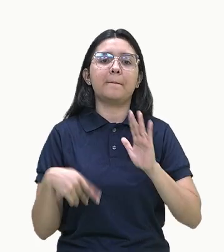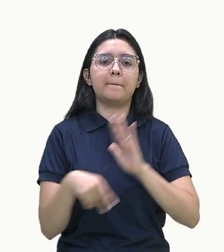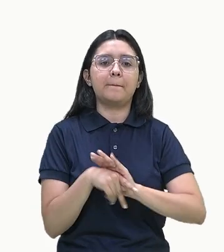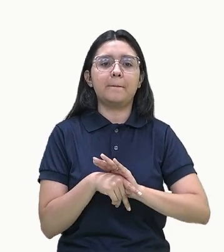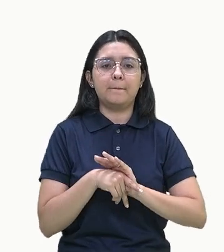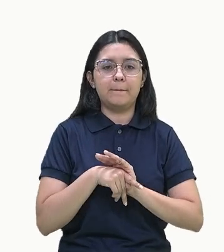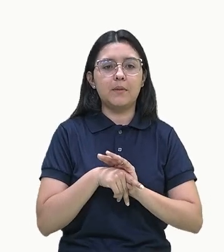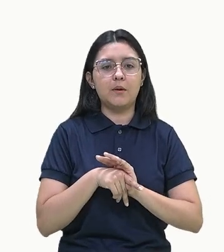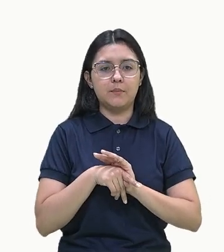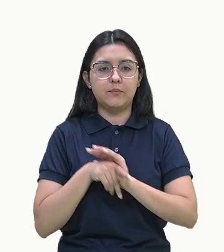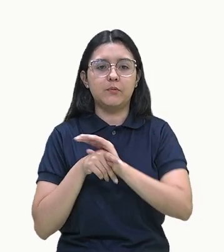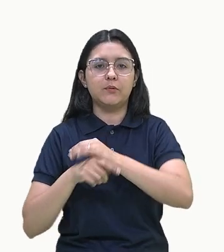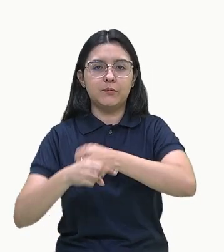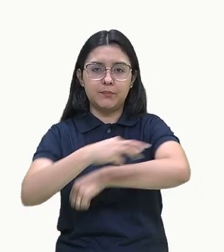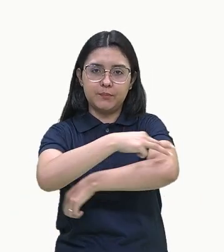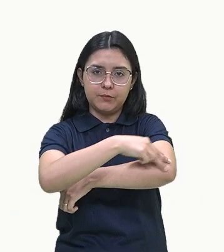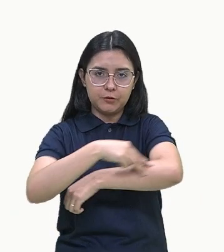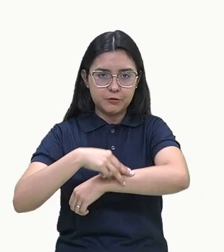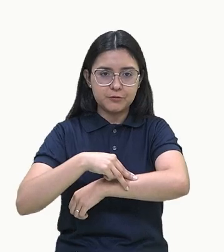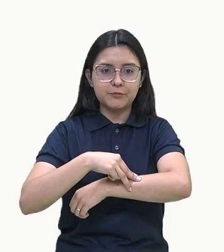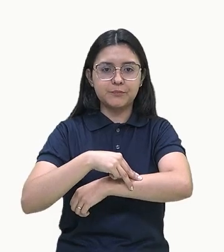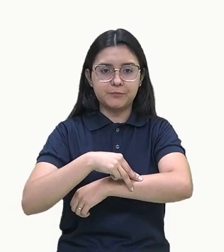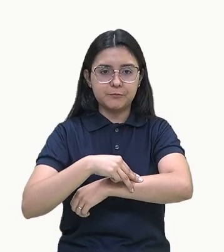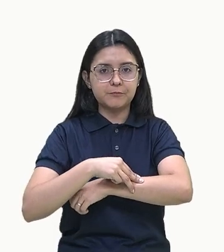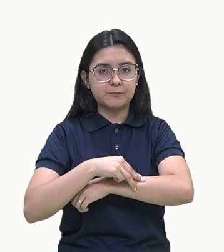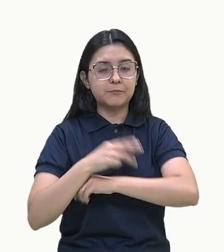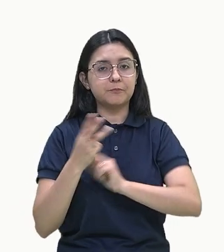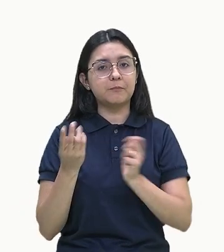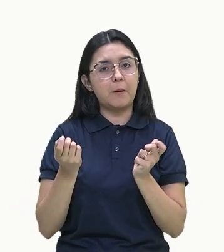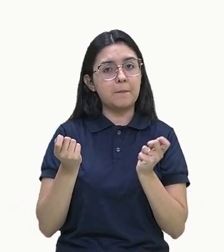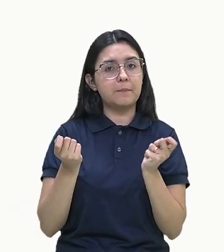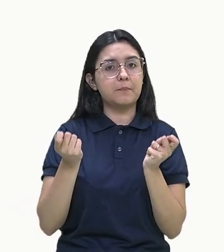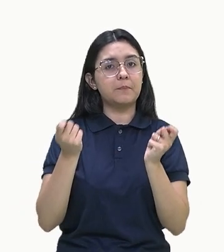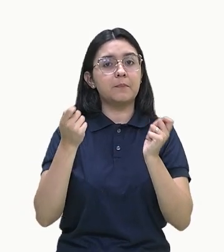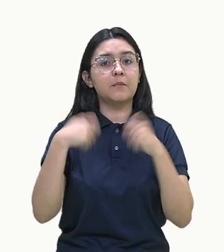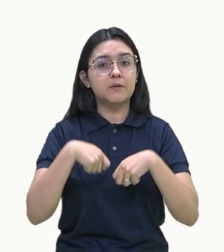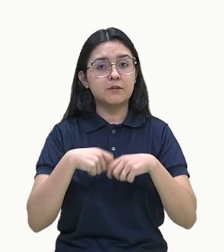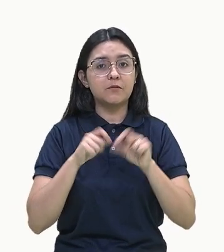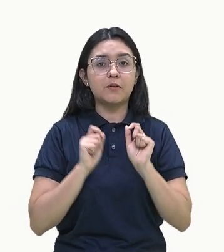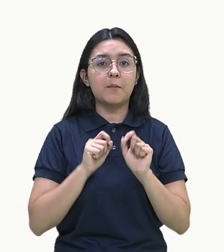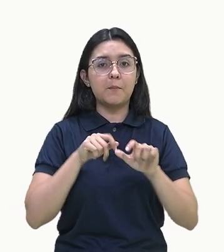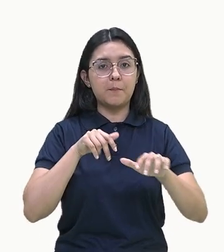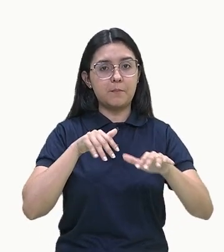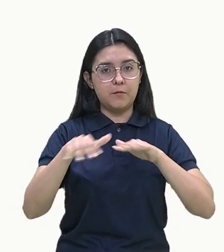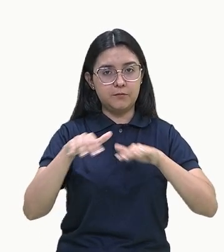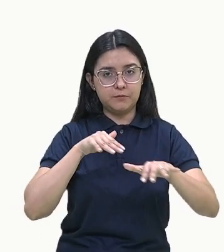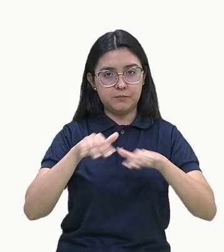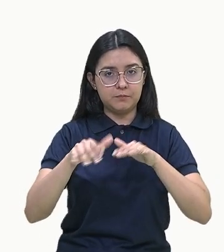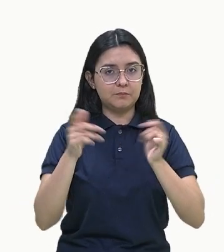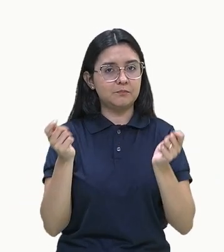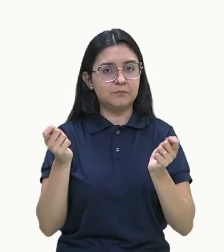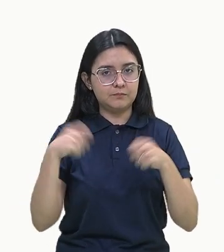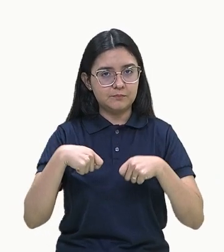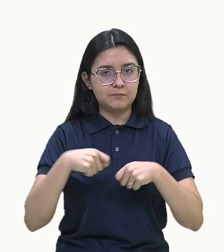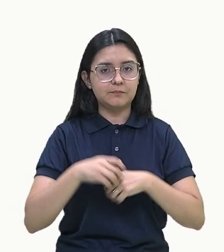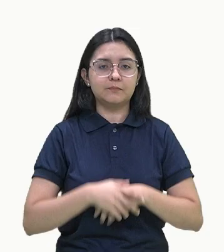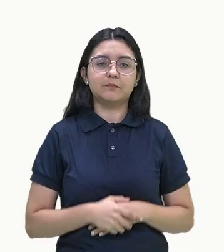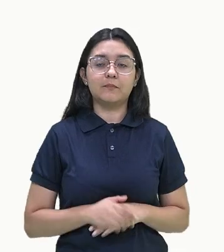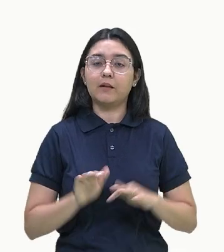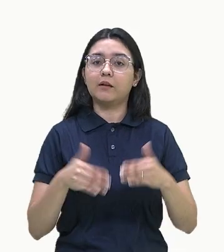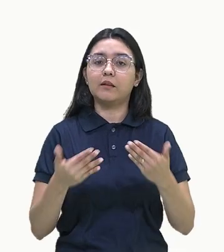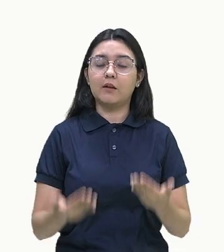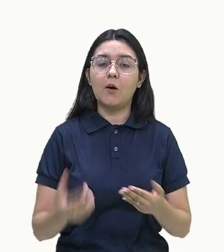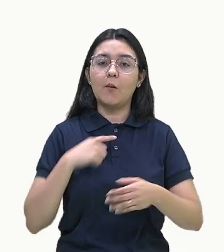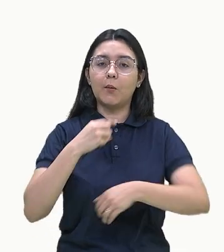músculos aqui estão realizando, né, para que um movimento possa ser realizado. Os